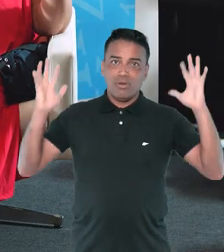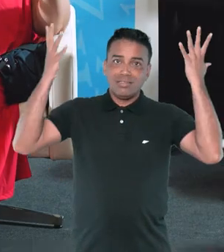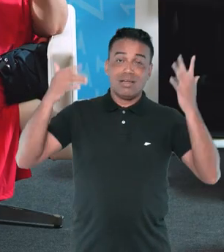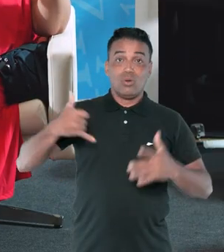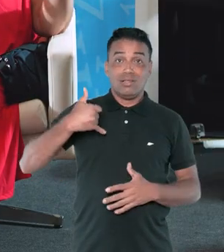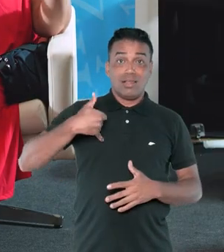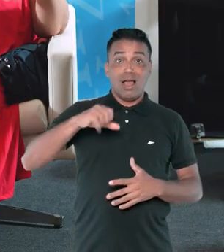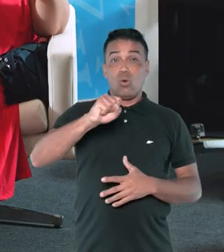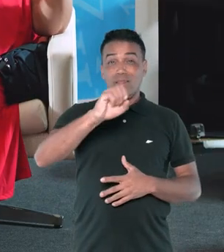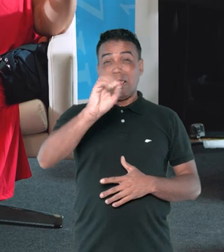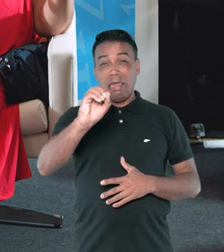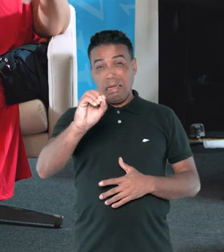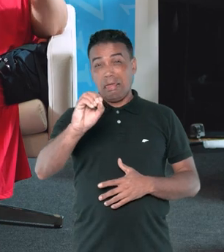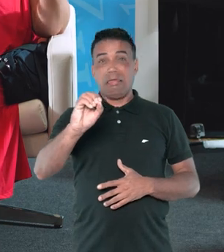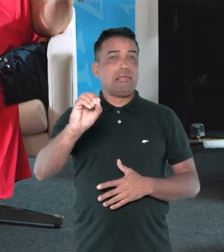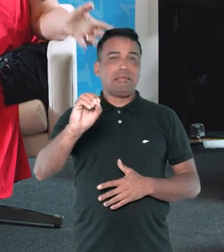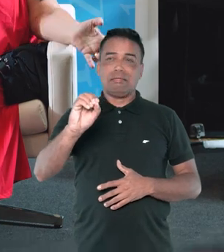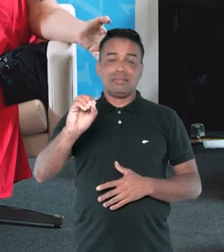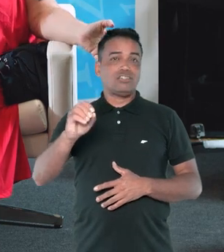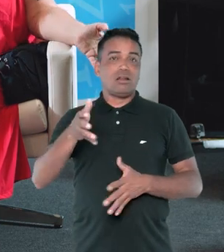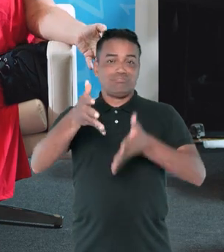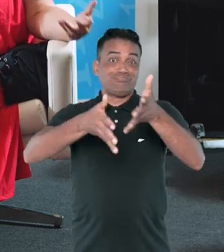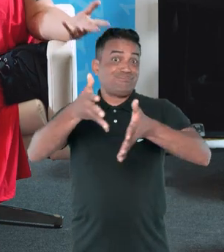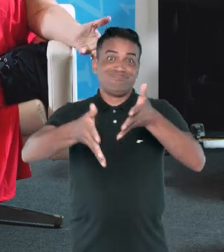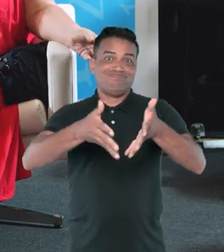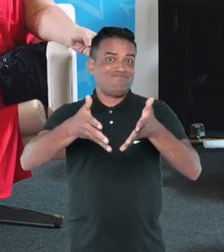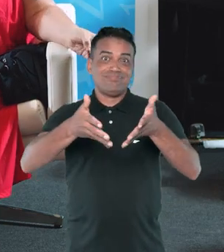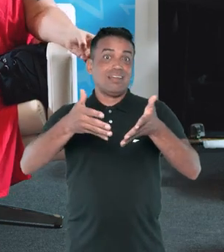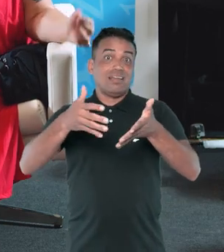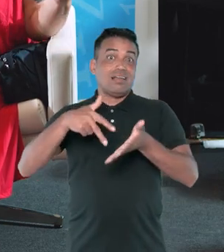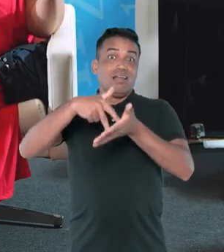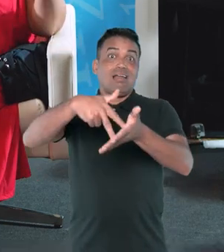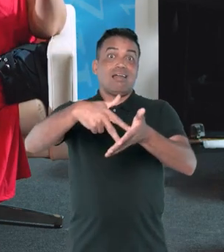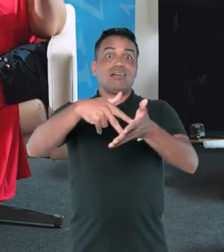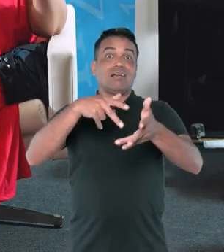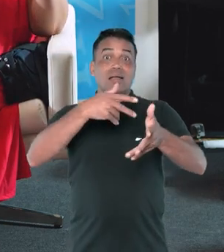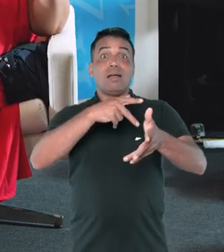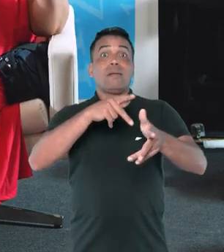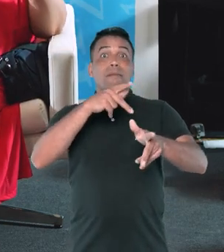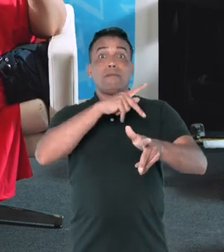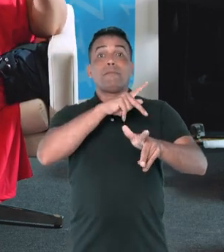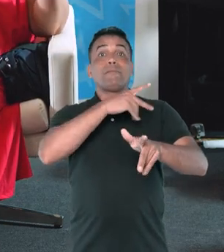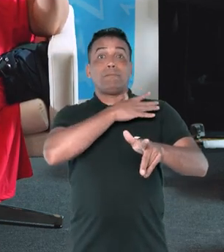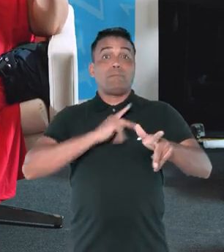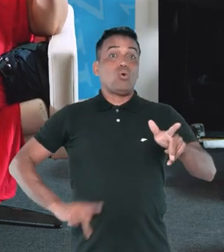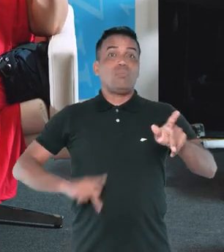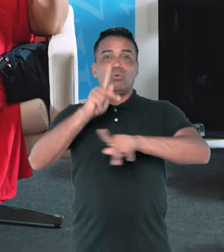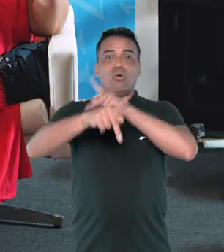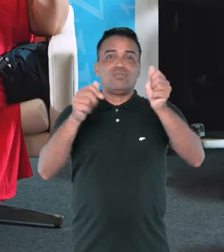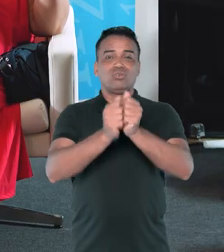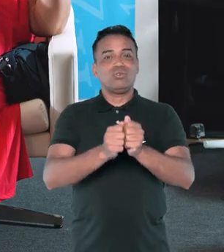anos, depois dos 80 anos, não sei o quê, ele já nem falava mais publicamente, nem falou mais. E aí ele realmente teve um final de vida